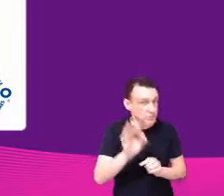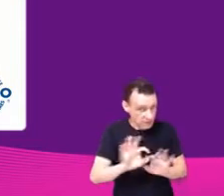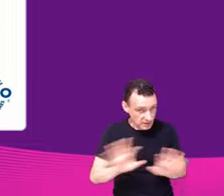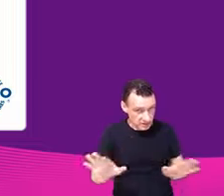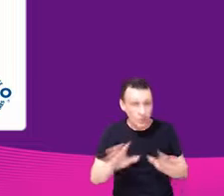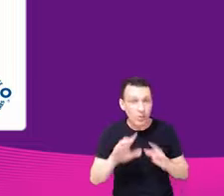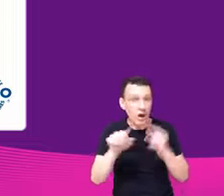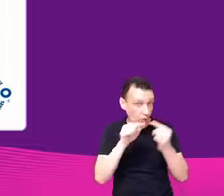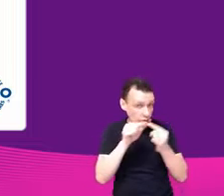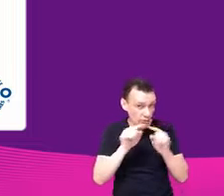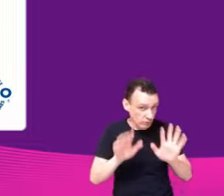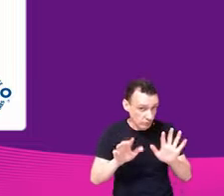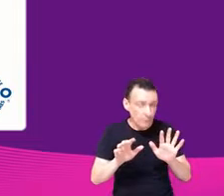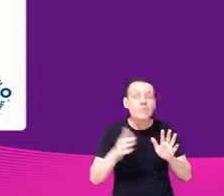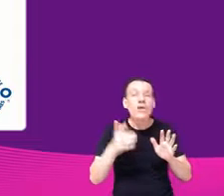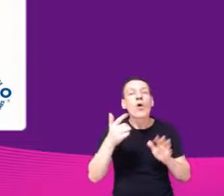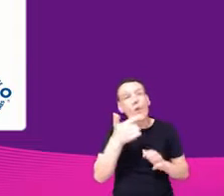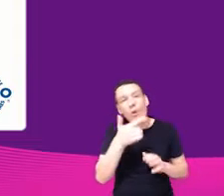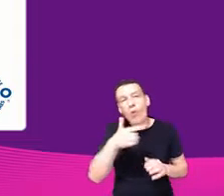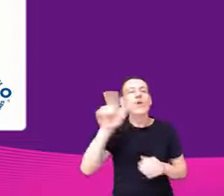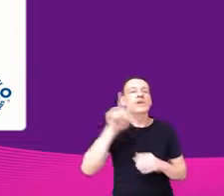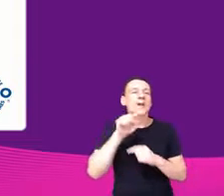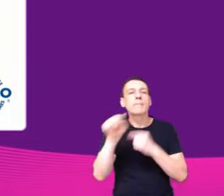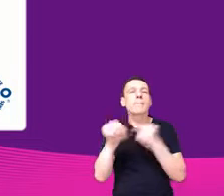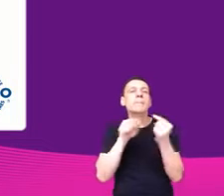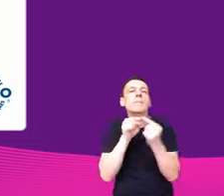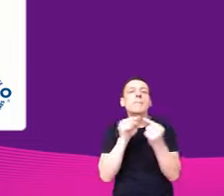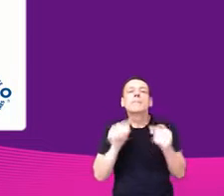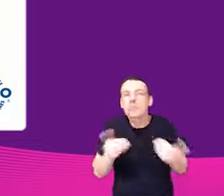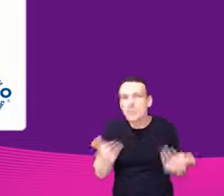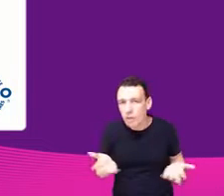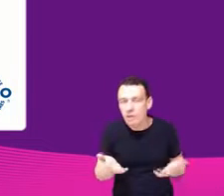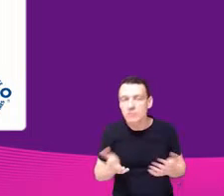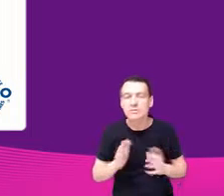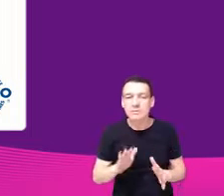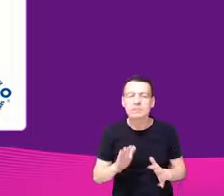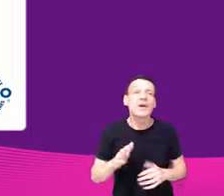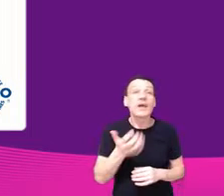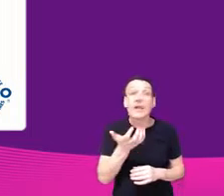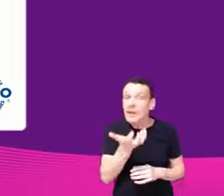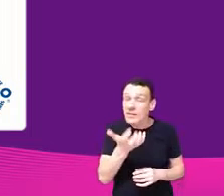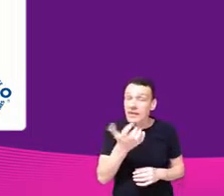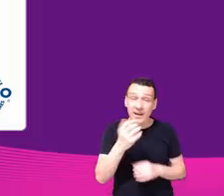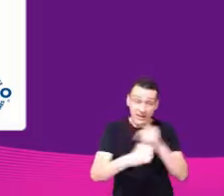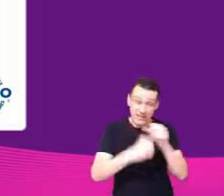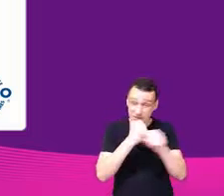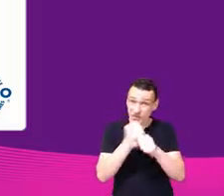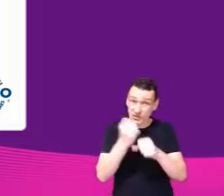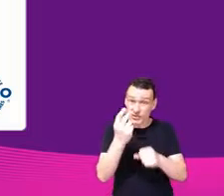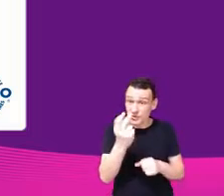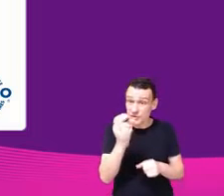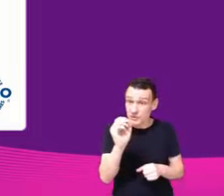vocês, é que outra meta do programa é que você tenha, no ano de 2025,